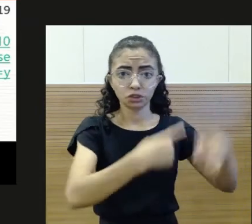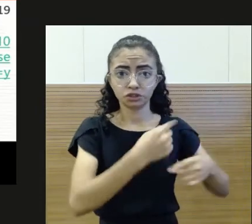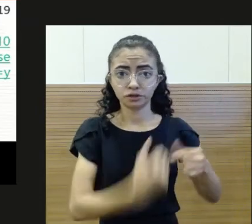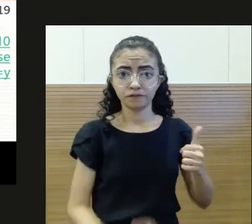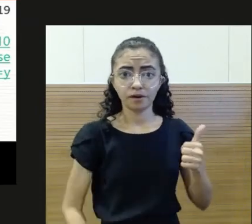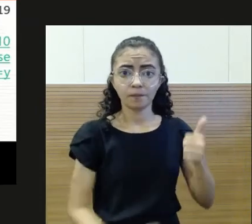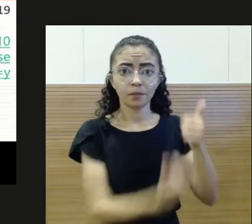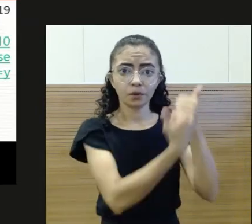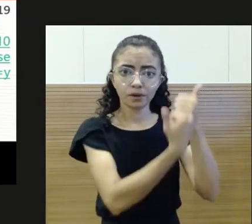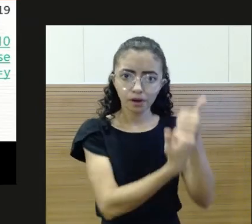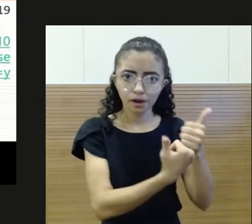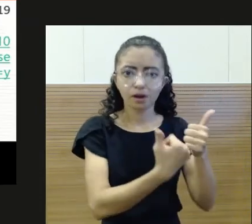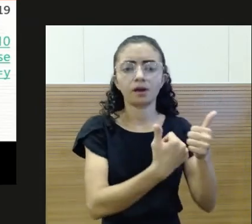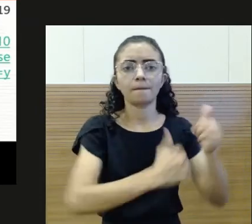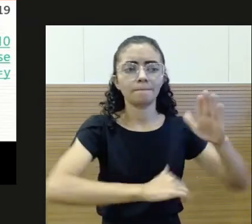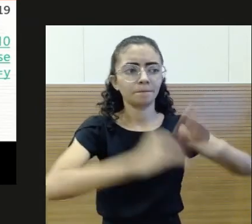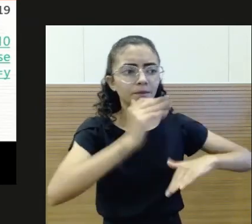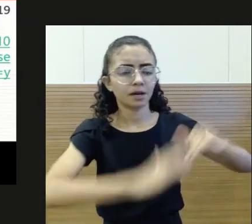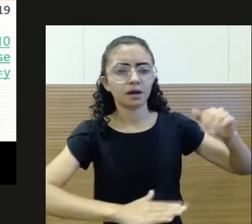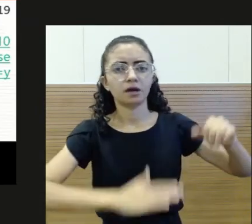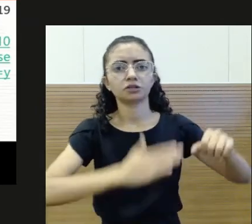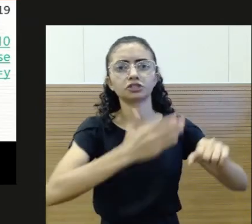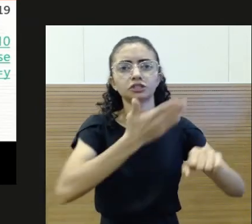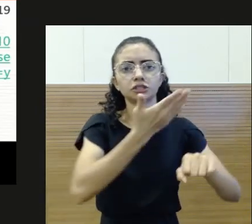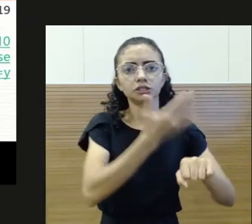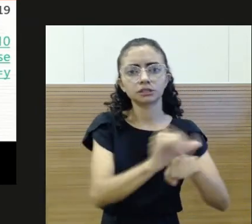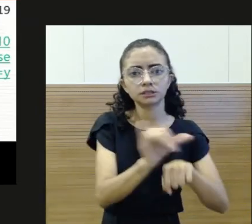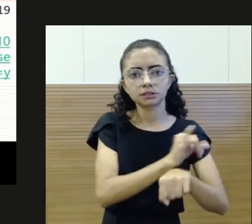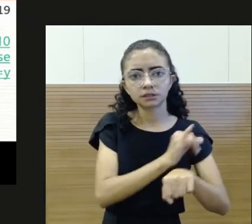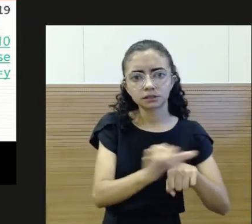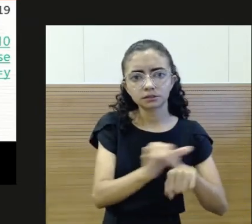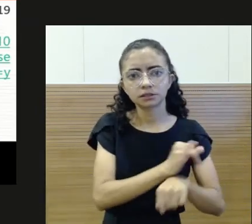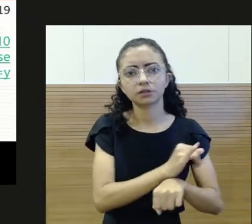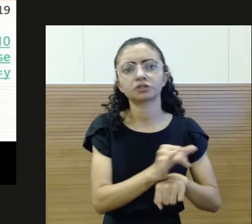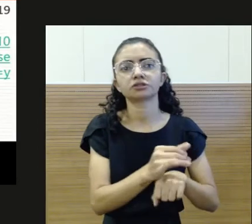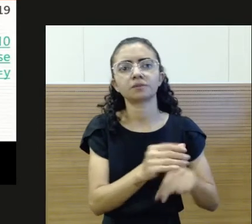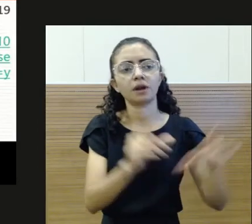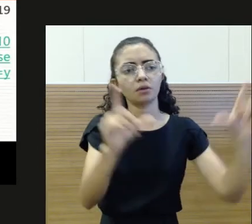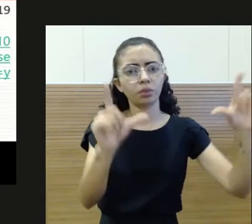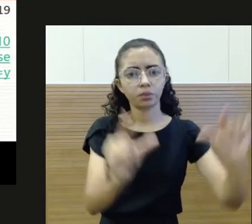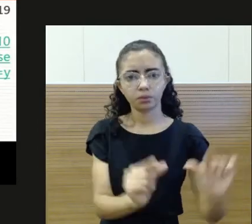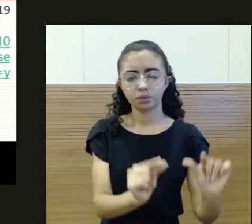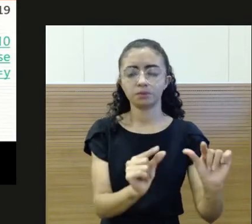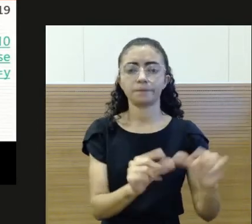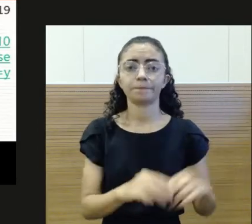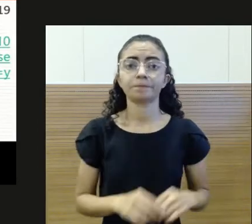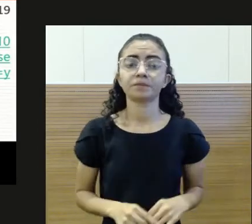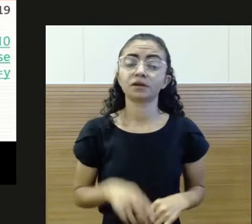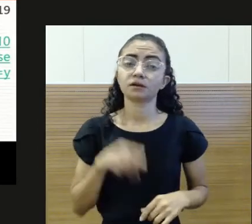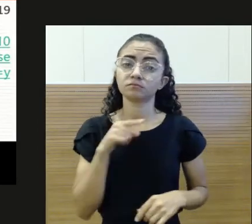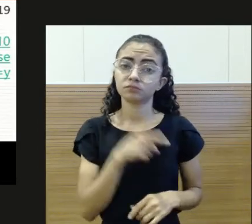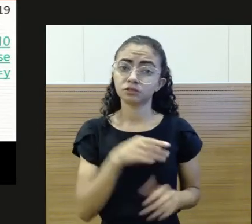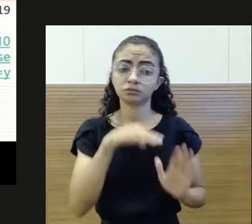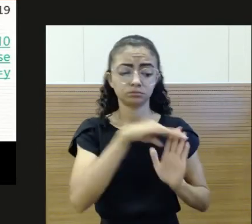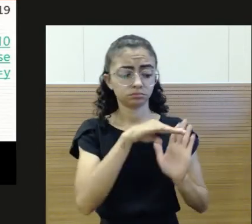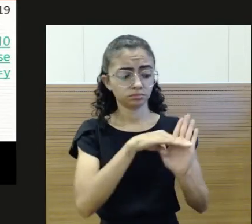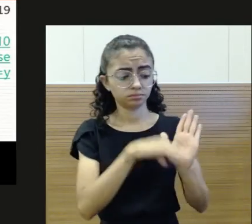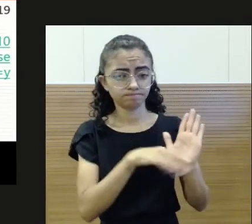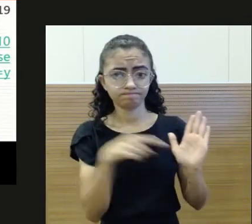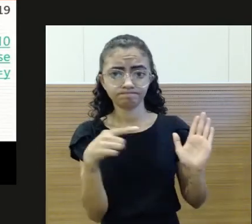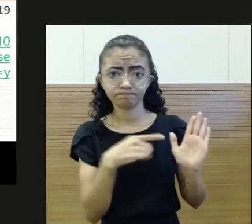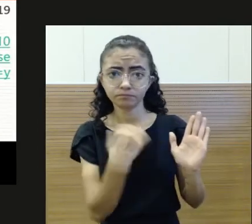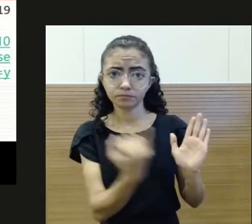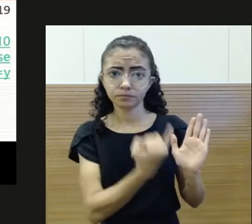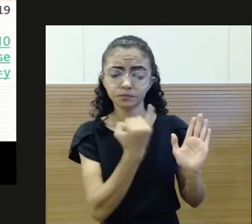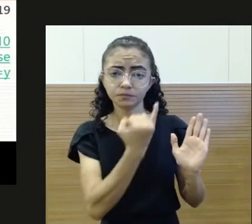a adoção das práticas e das recomendações que os guias trazem um importante,